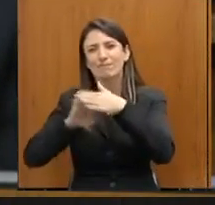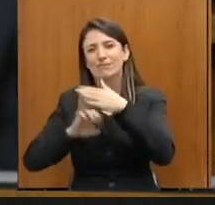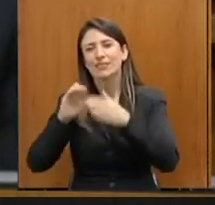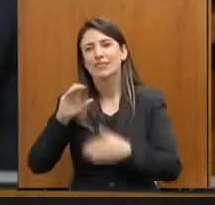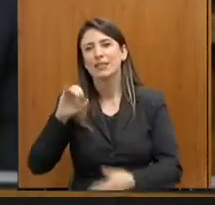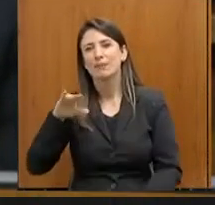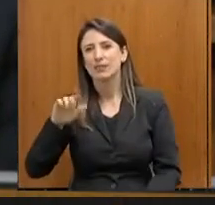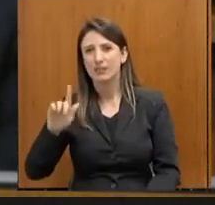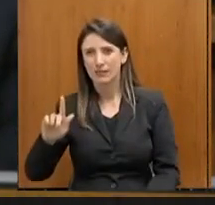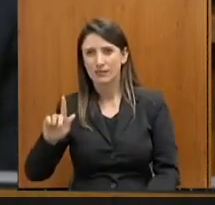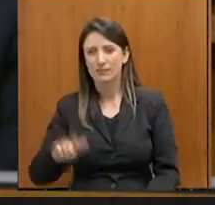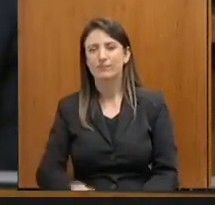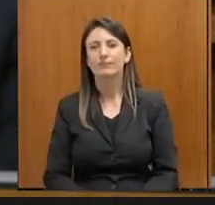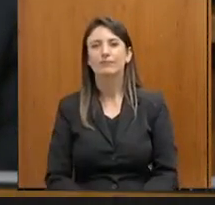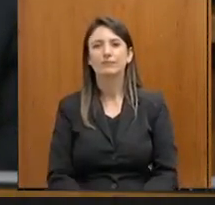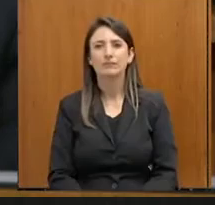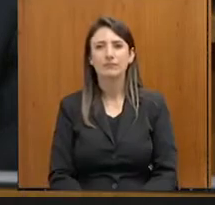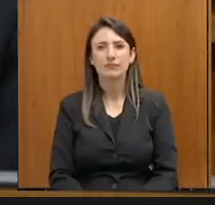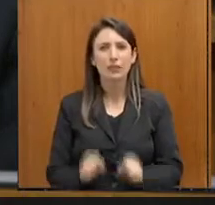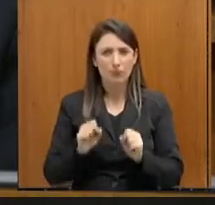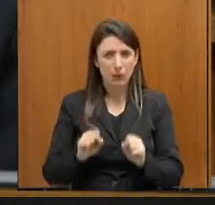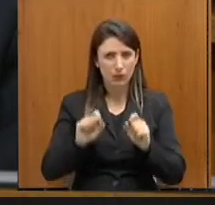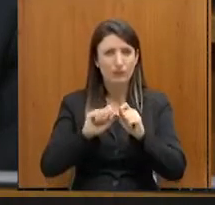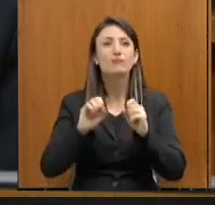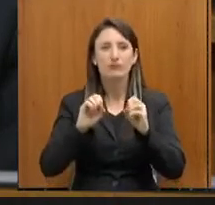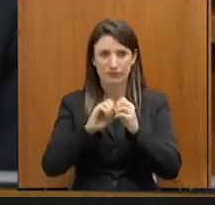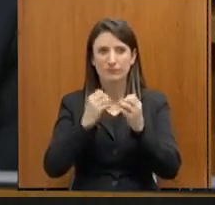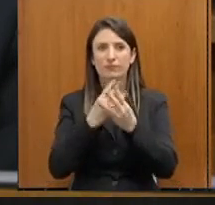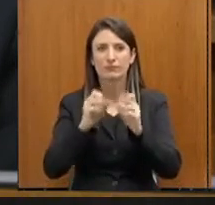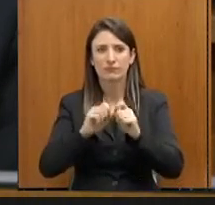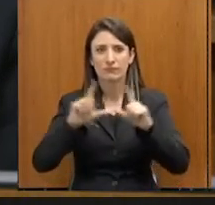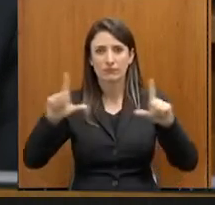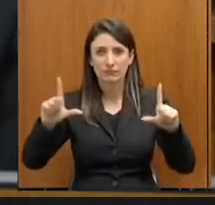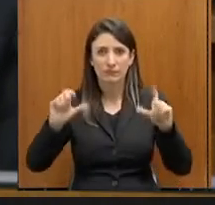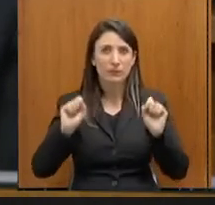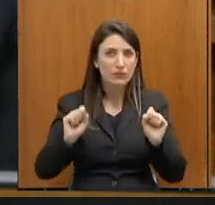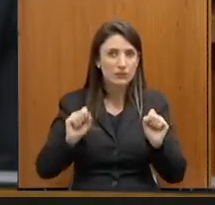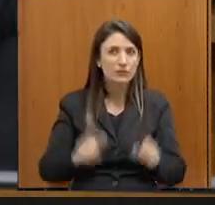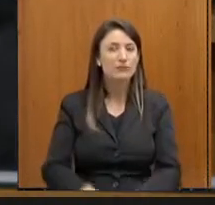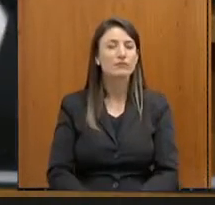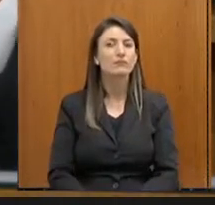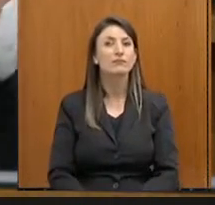e é por favor podemos passar apresentação1